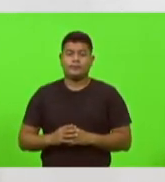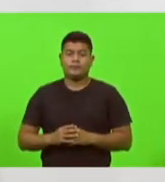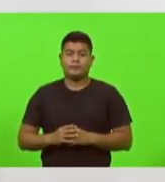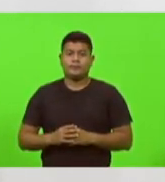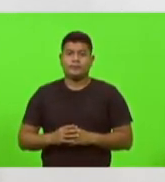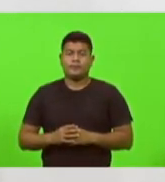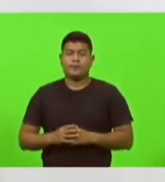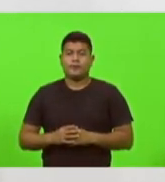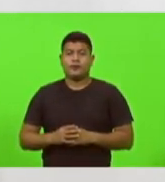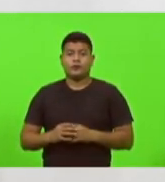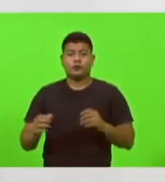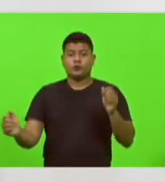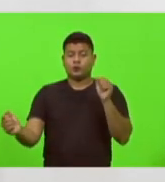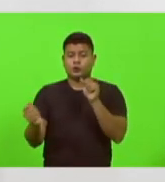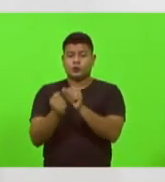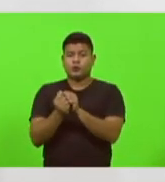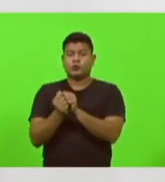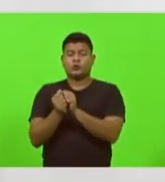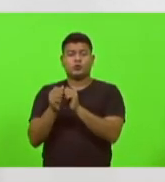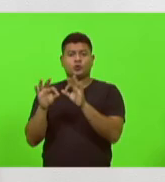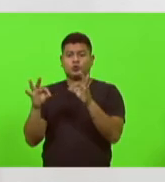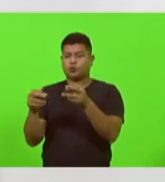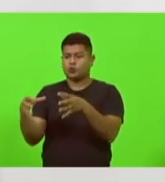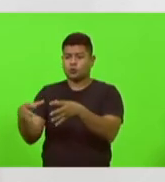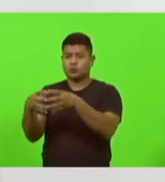E junto com toda a equipe da SIDASC,